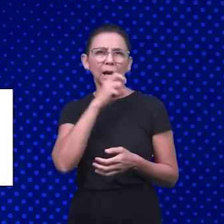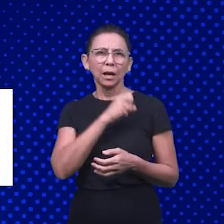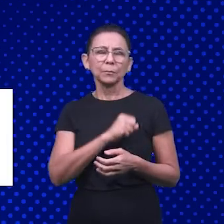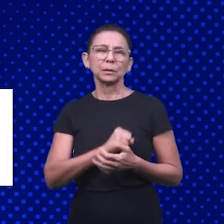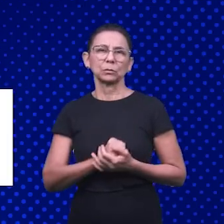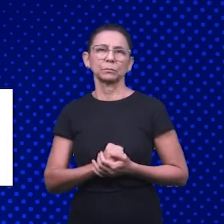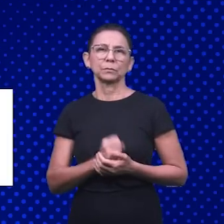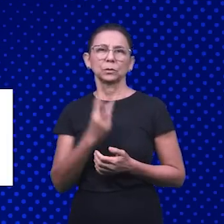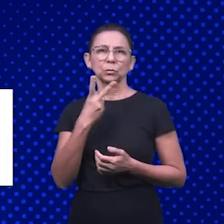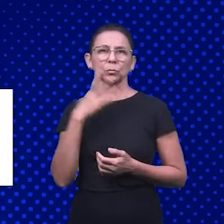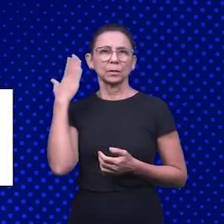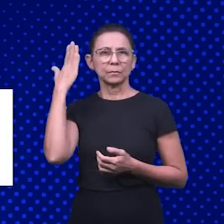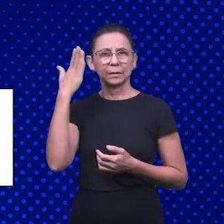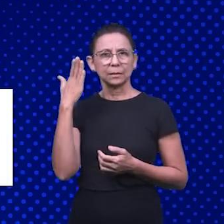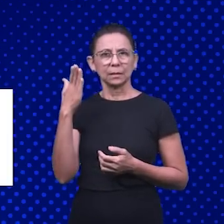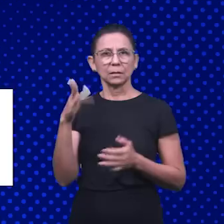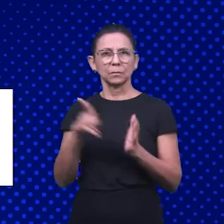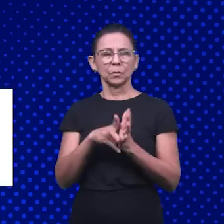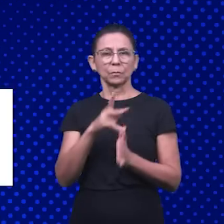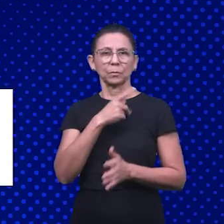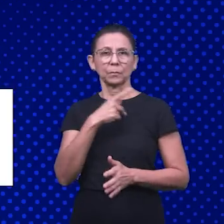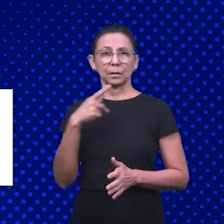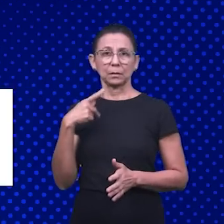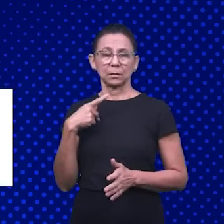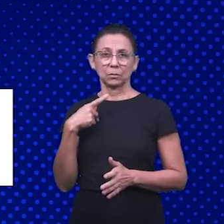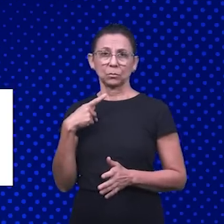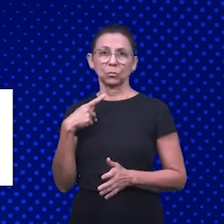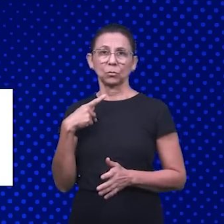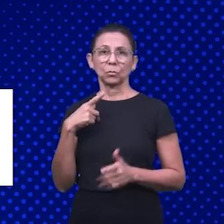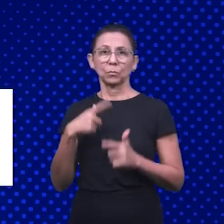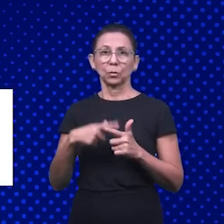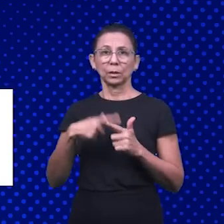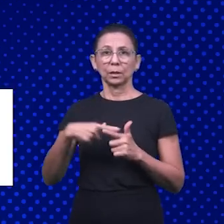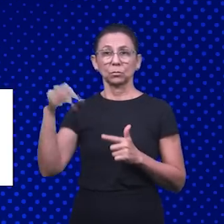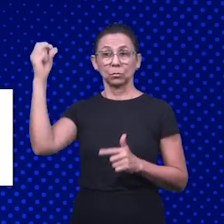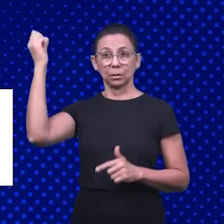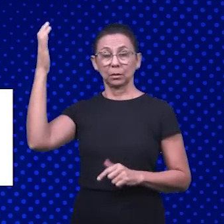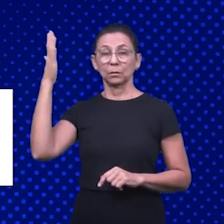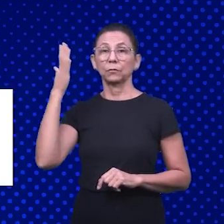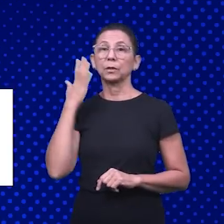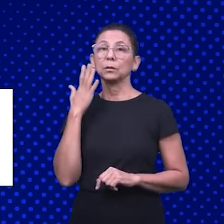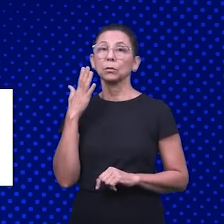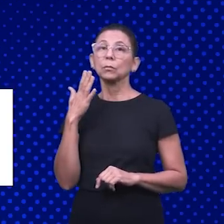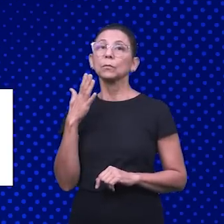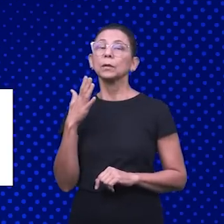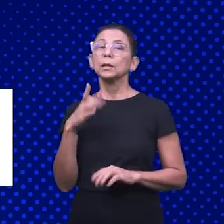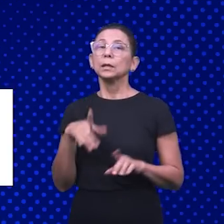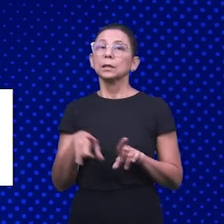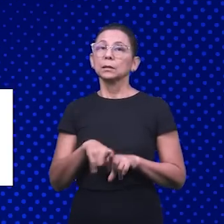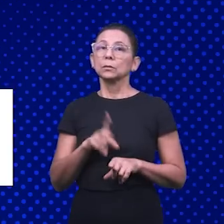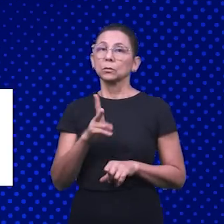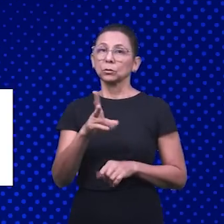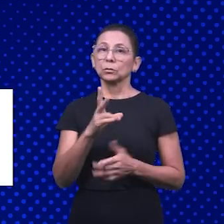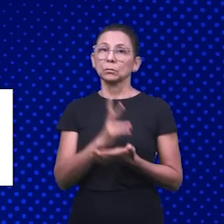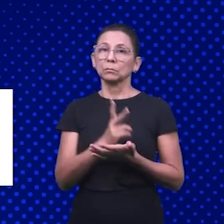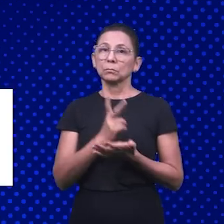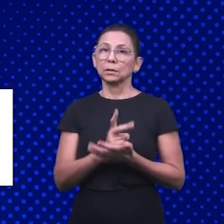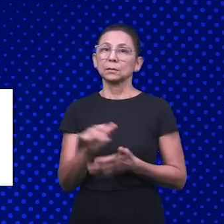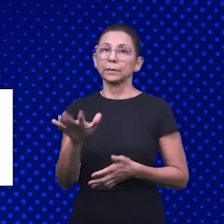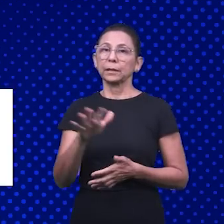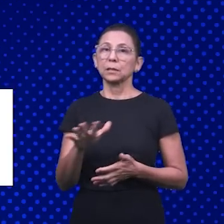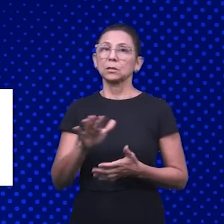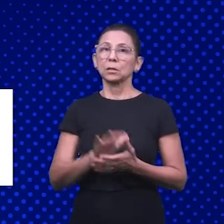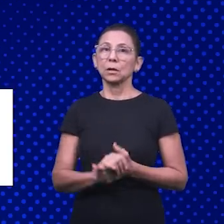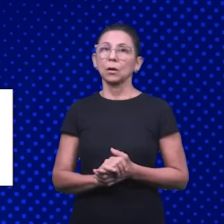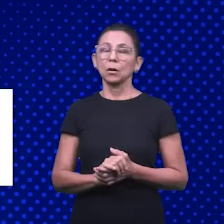2 mensagens foram entregues pelos pastores em cumprimento a uma revelação do Senhor. E no mesmo município, aconteceu também